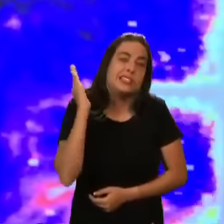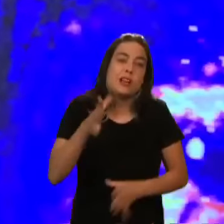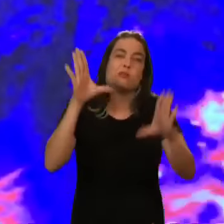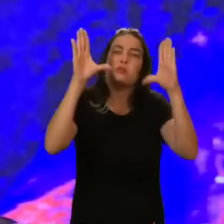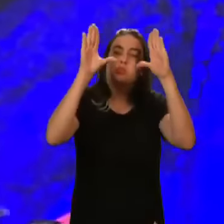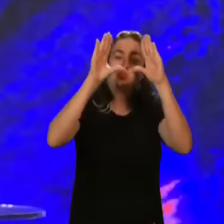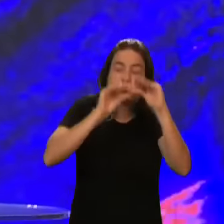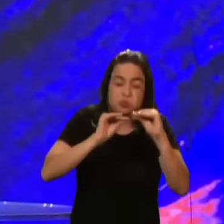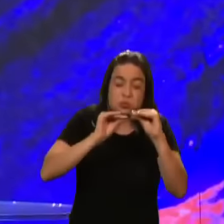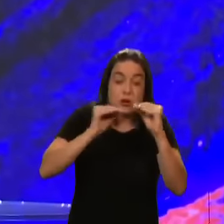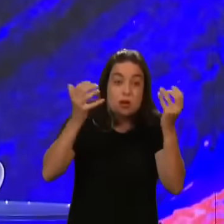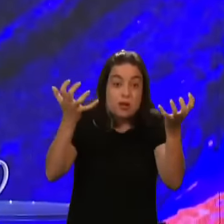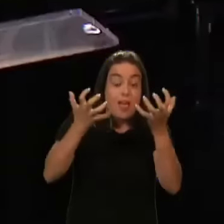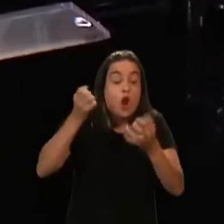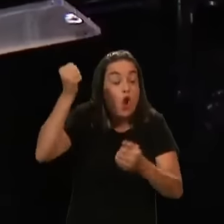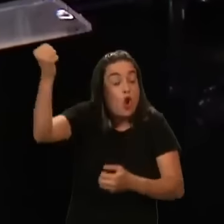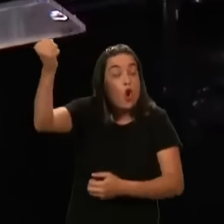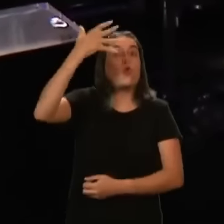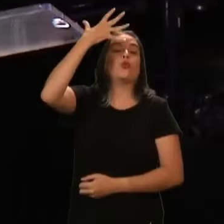queremos luz.